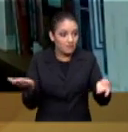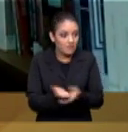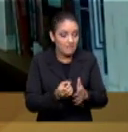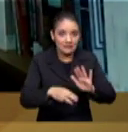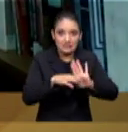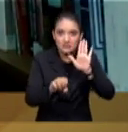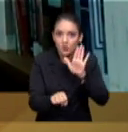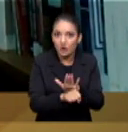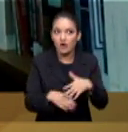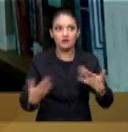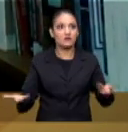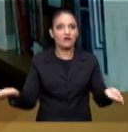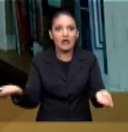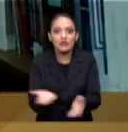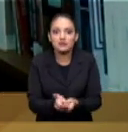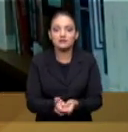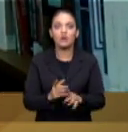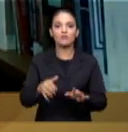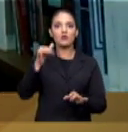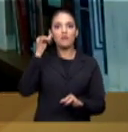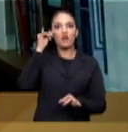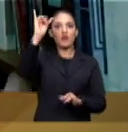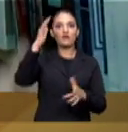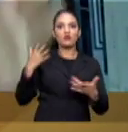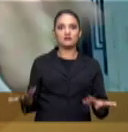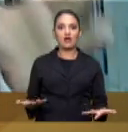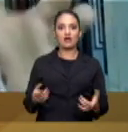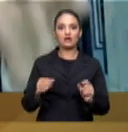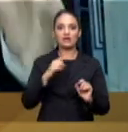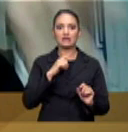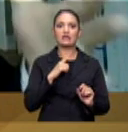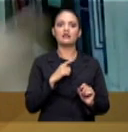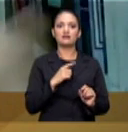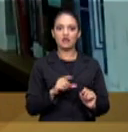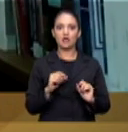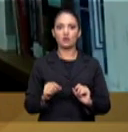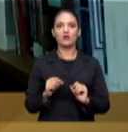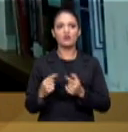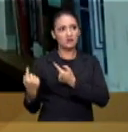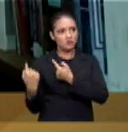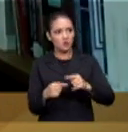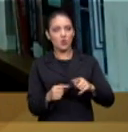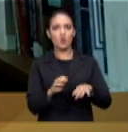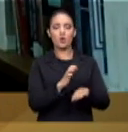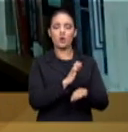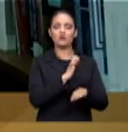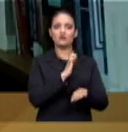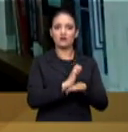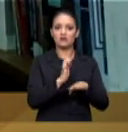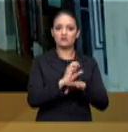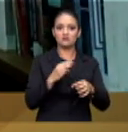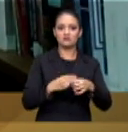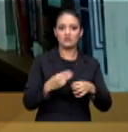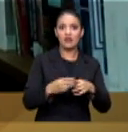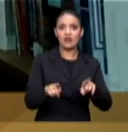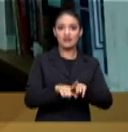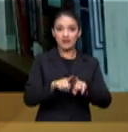originárias, para tentar barrar essa ameaça, que não é só uma ameaça aos entes federados, a ameaça também aos